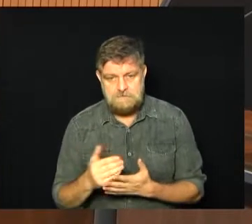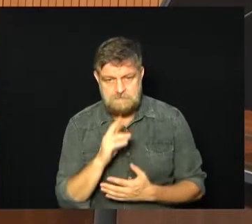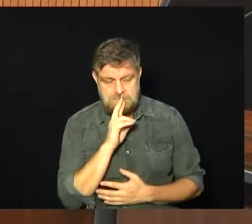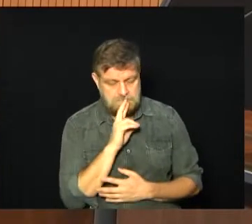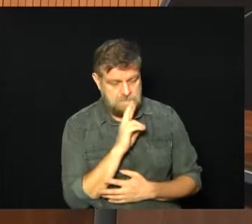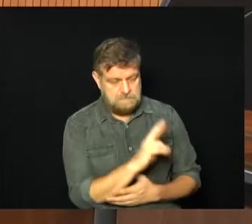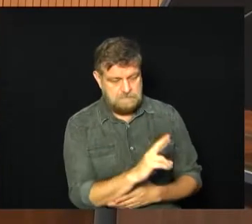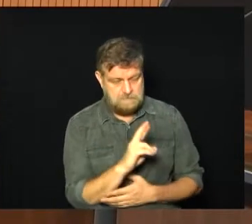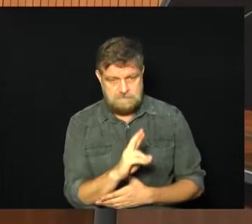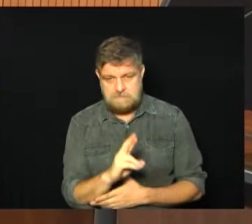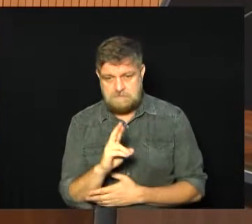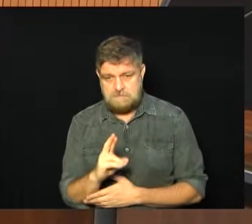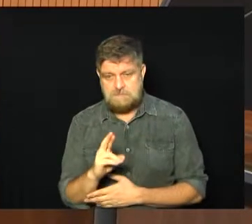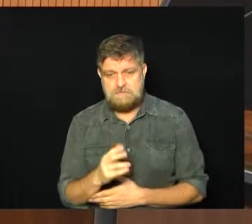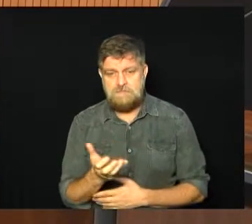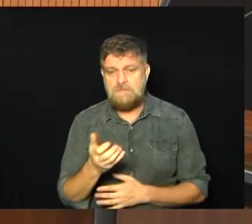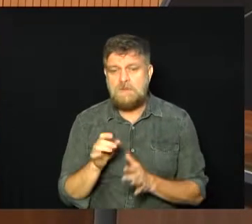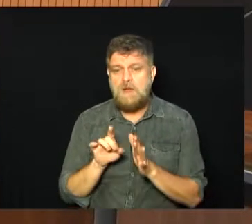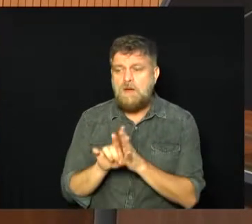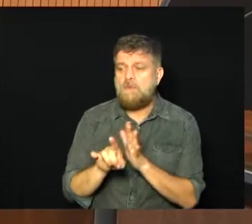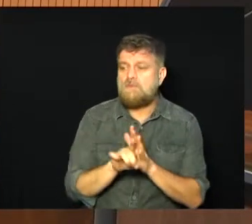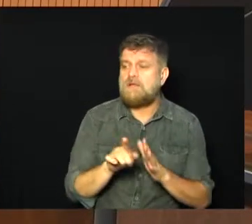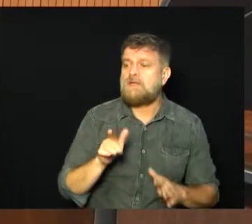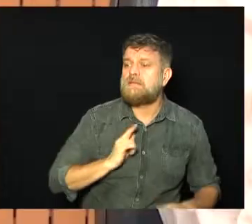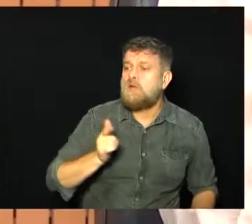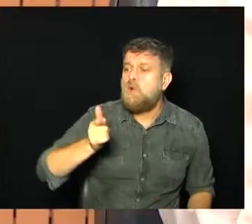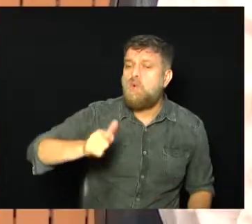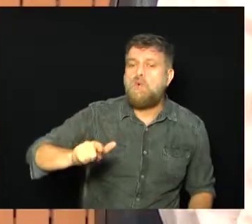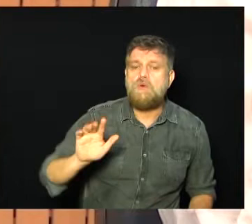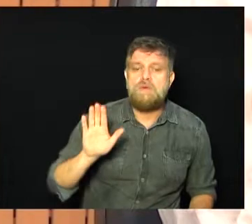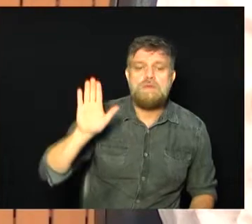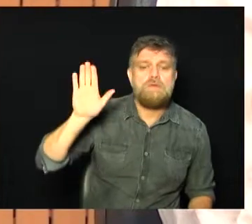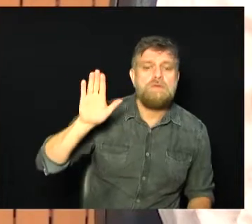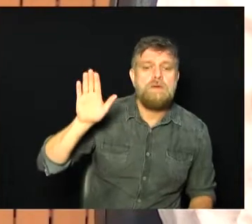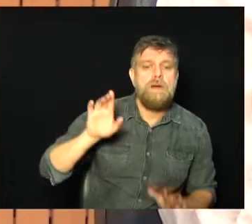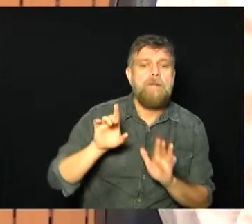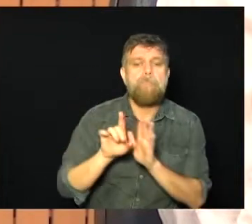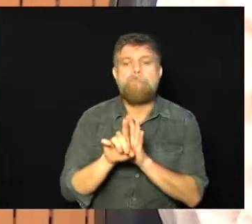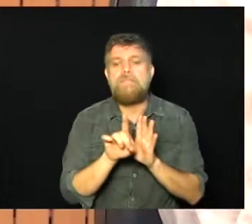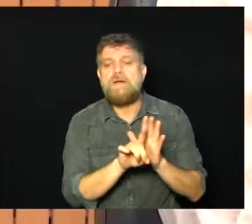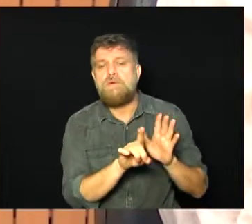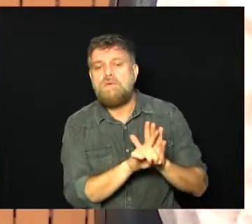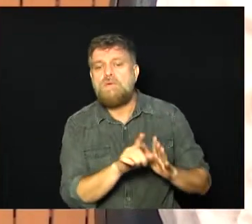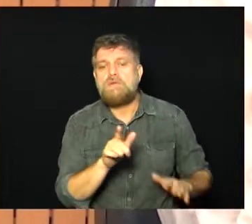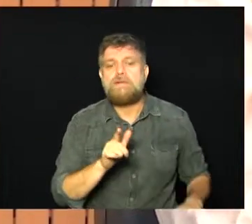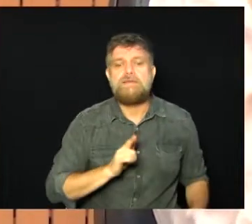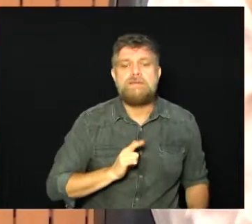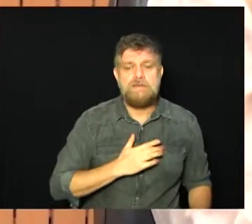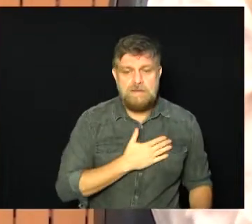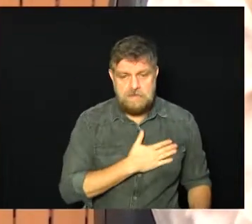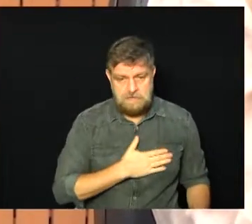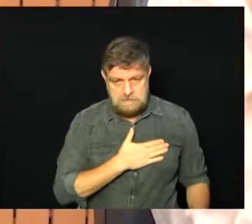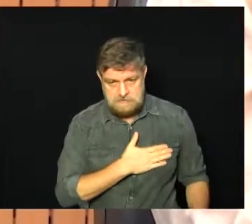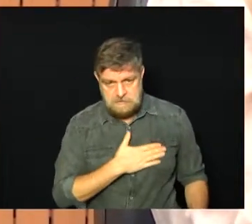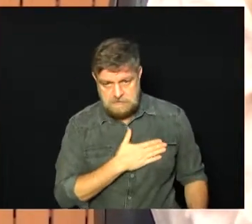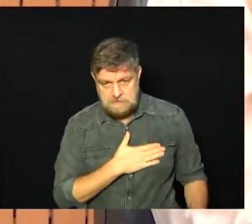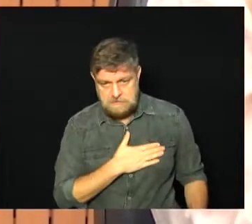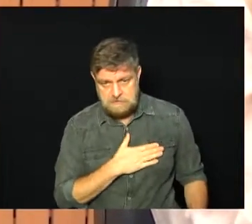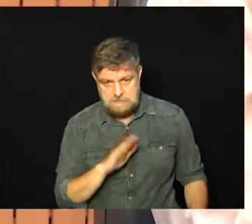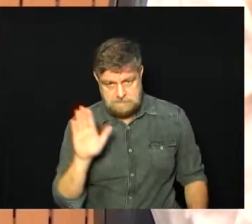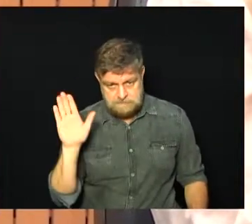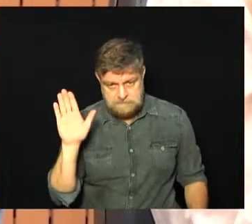dos membros da mesa, eu pergunto se há mais alguém aqui do público que gostaria de se